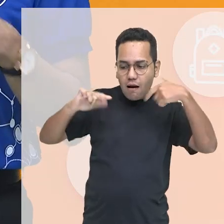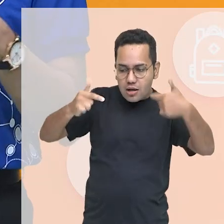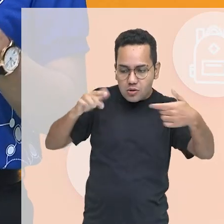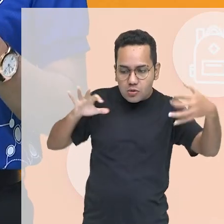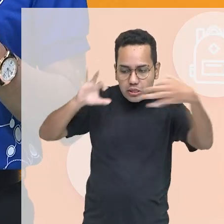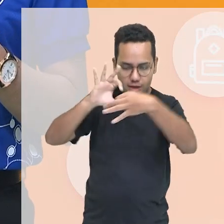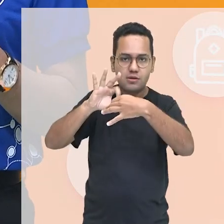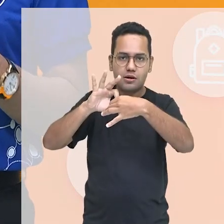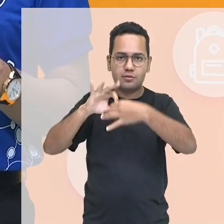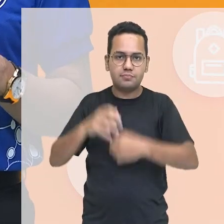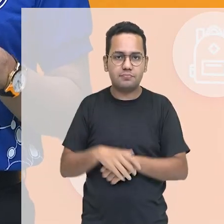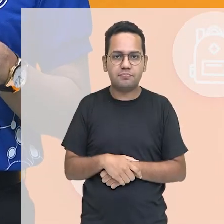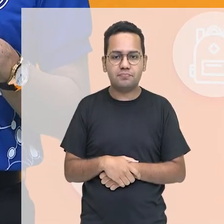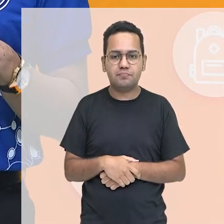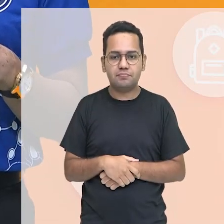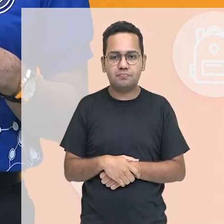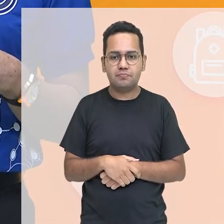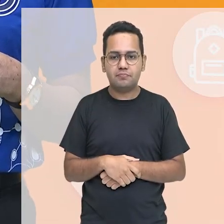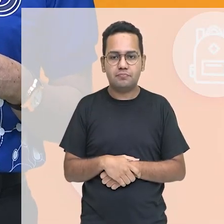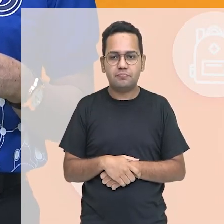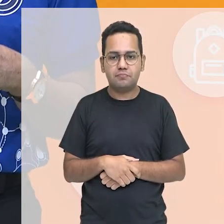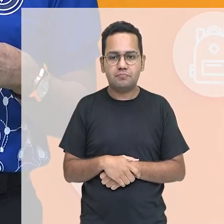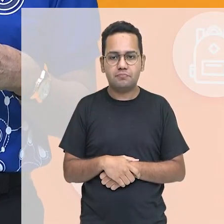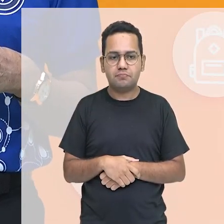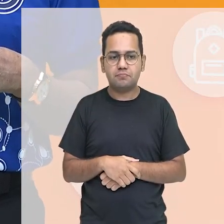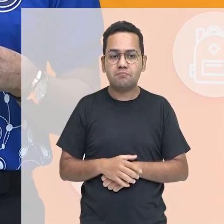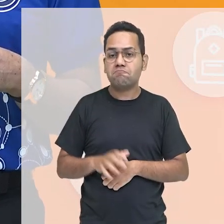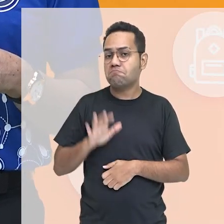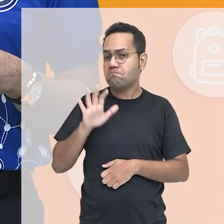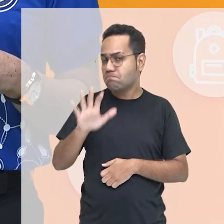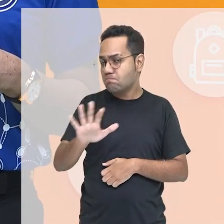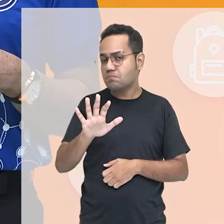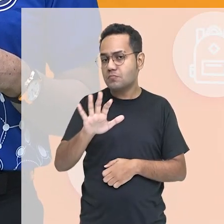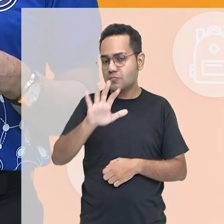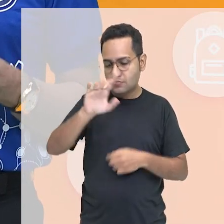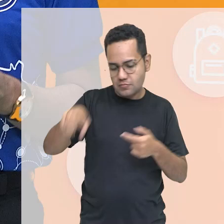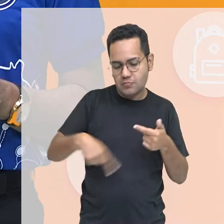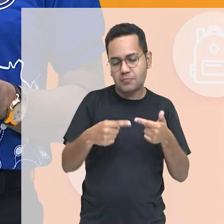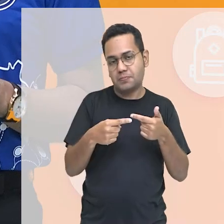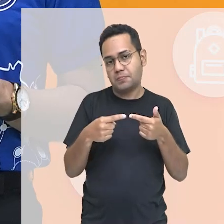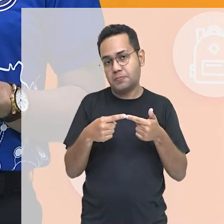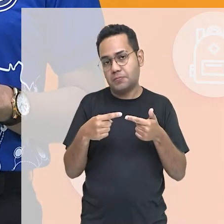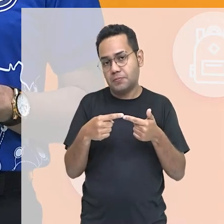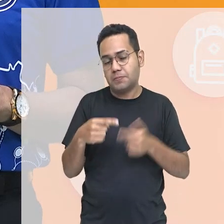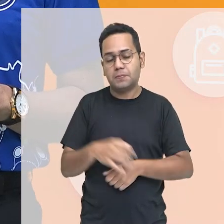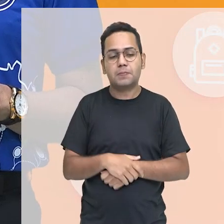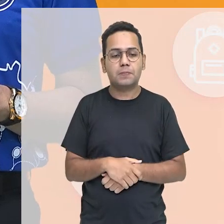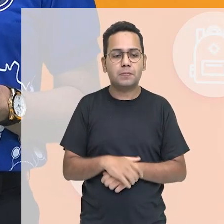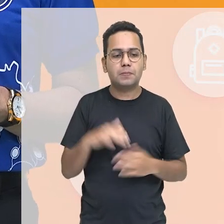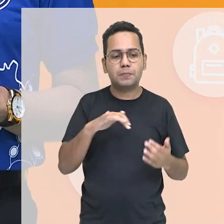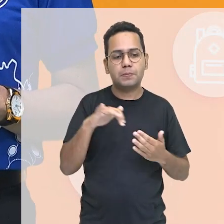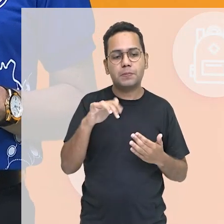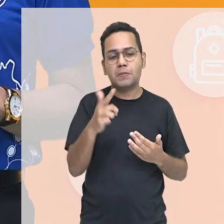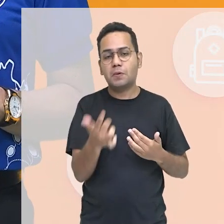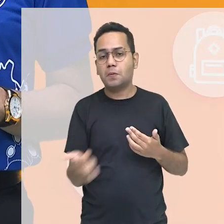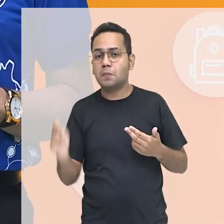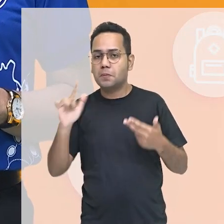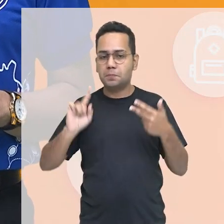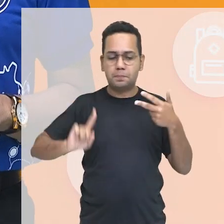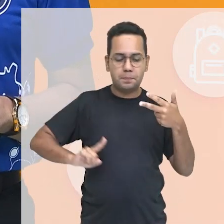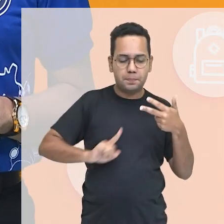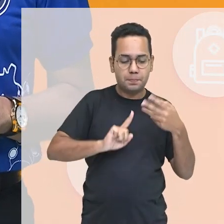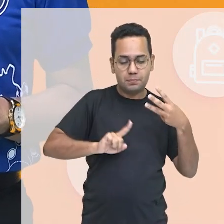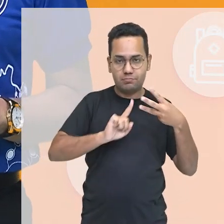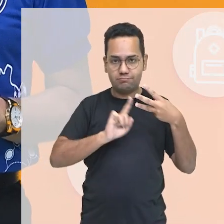isso está presente como uma característica geral do populismo. Mas nós trouxemos outra. Por